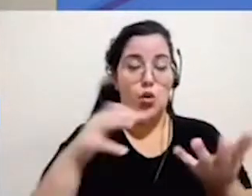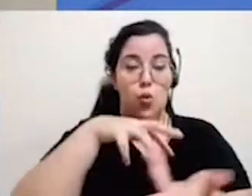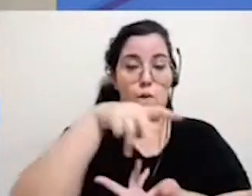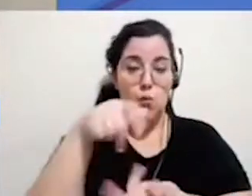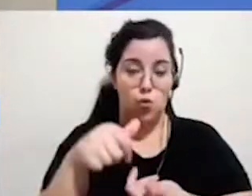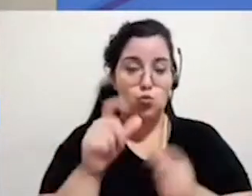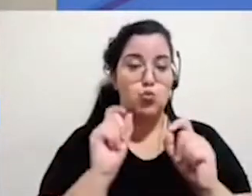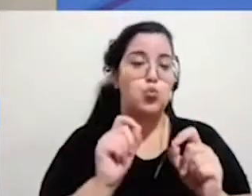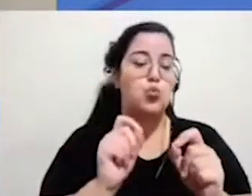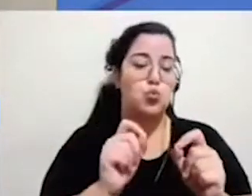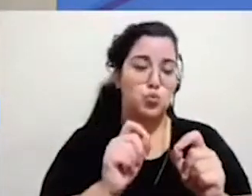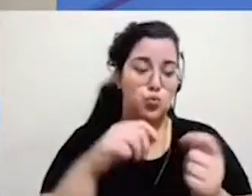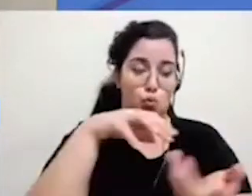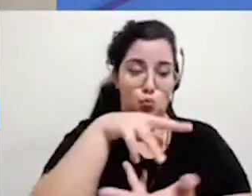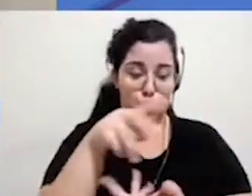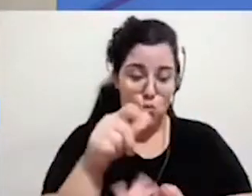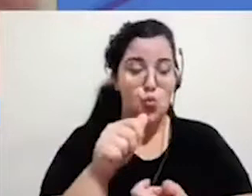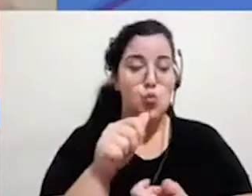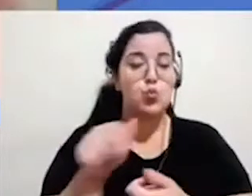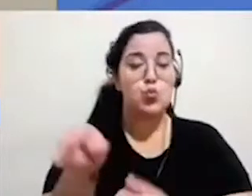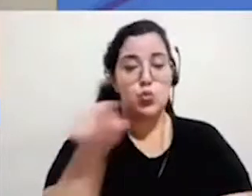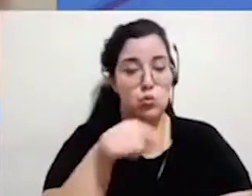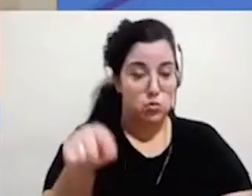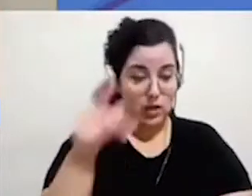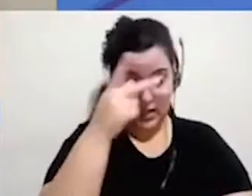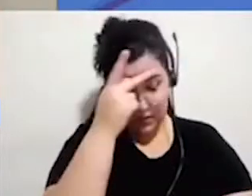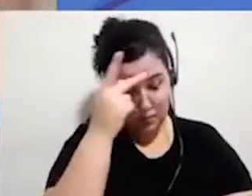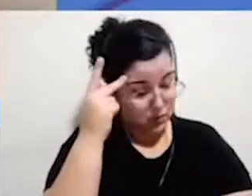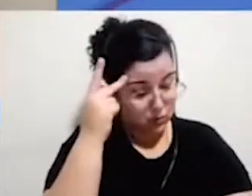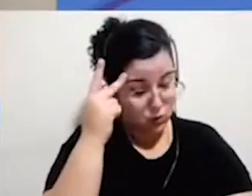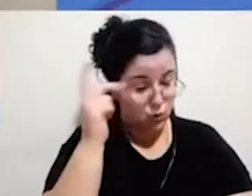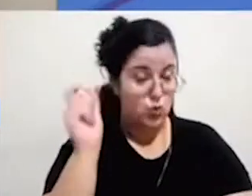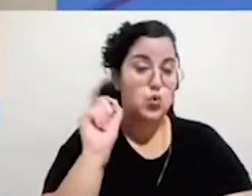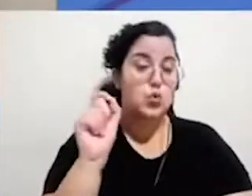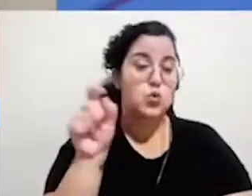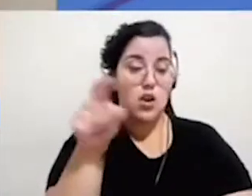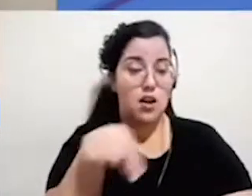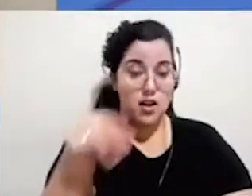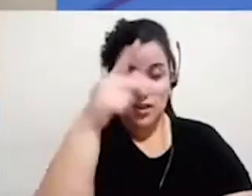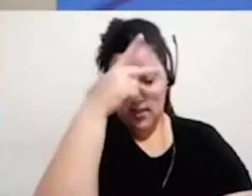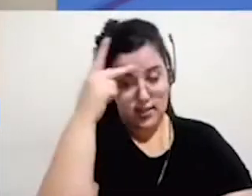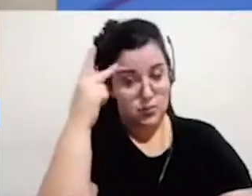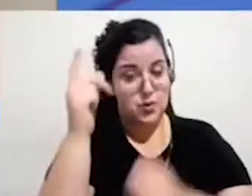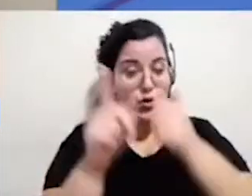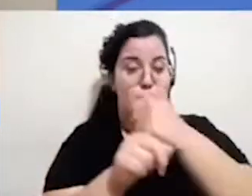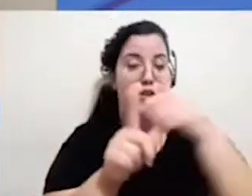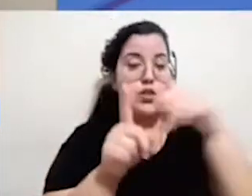que as pessoas e o que elas sabem e o que